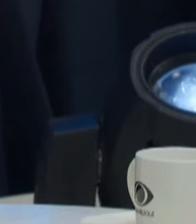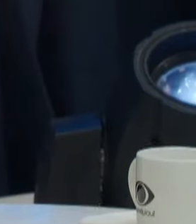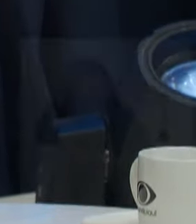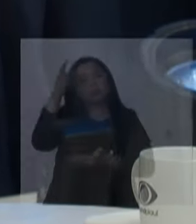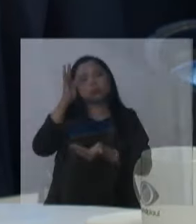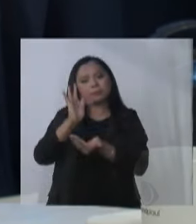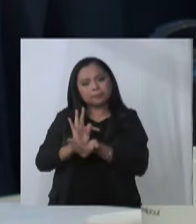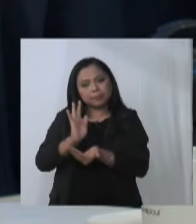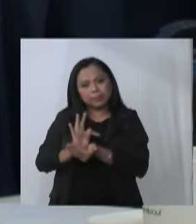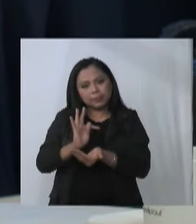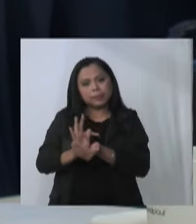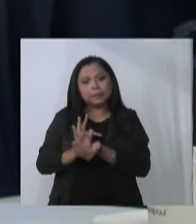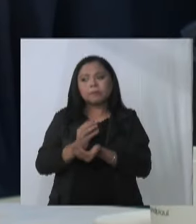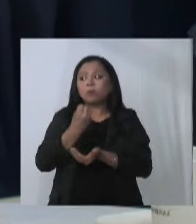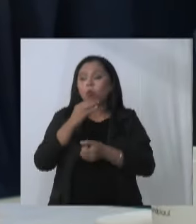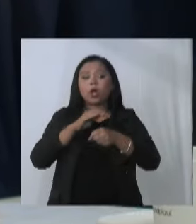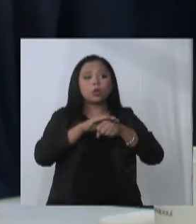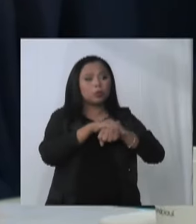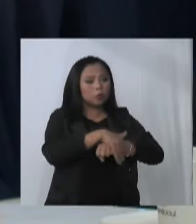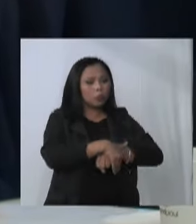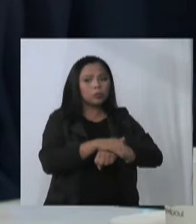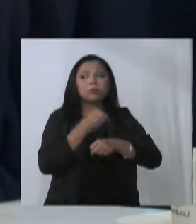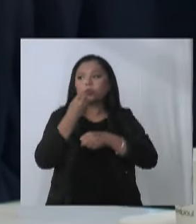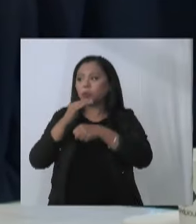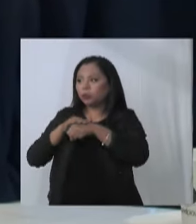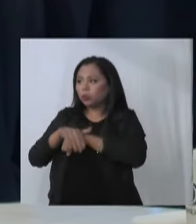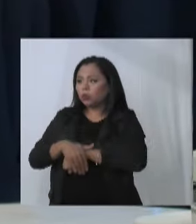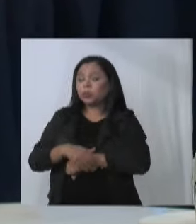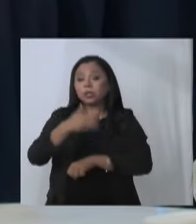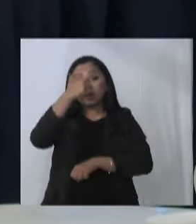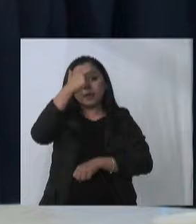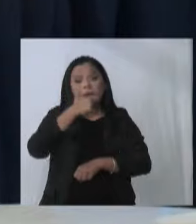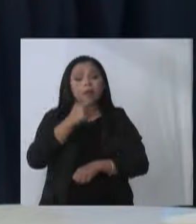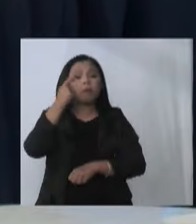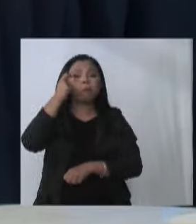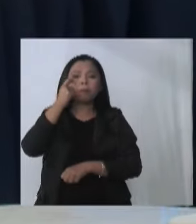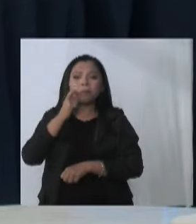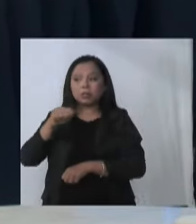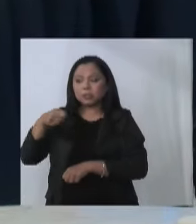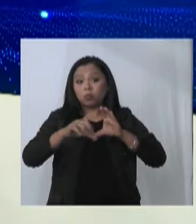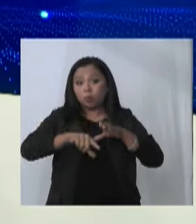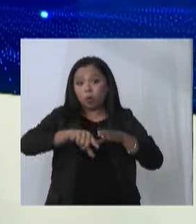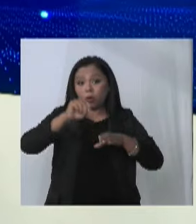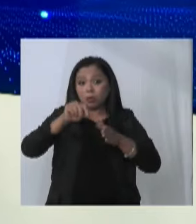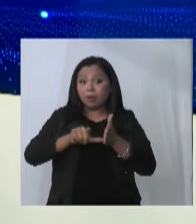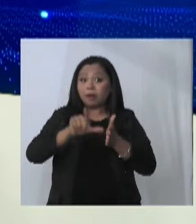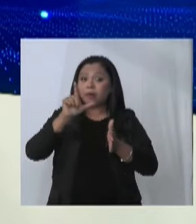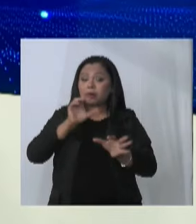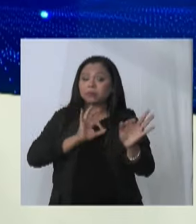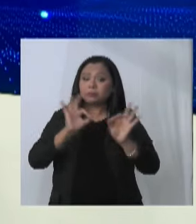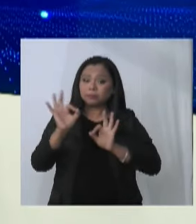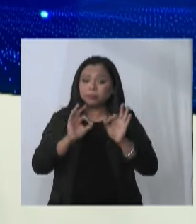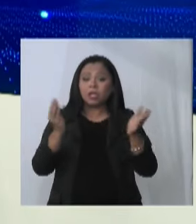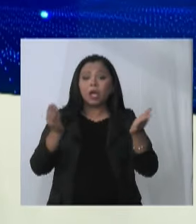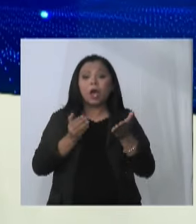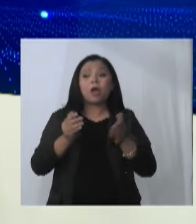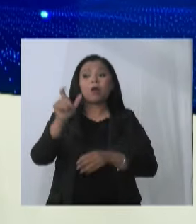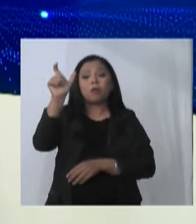todos os teresinenses. Boa noite. Quero dizer, sou Francinaldo Leão, pré-candidato do PSOL. Agora vejo o candidato